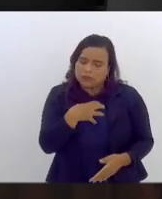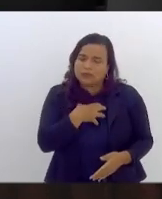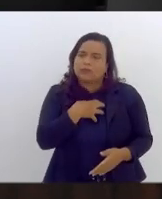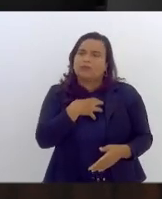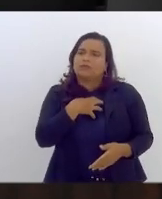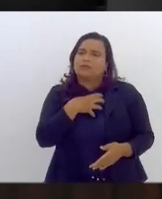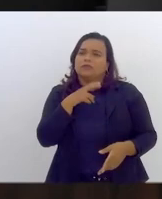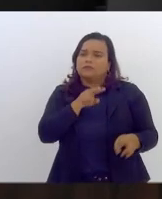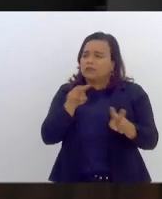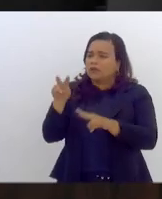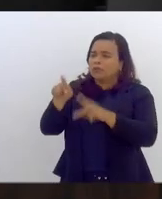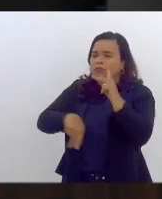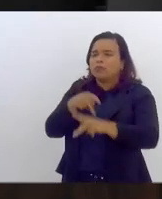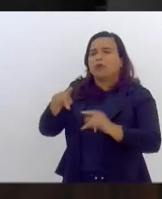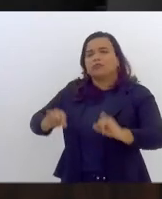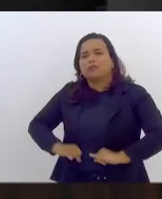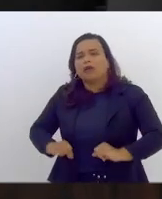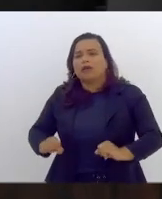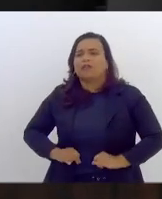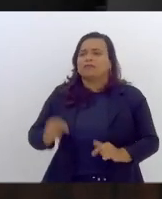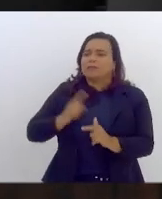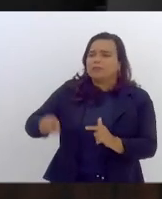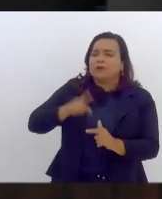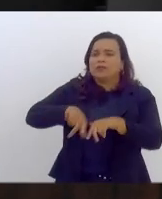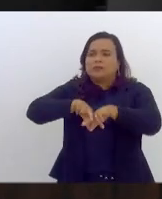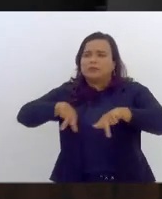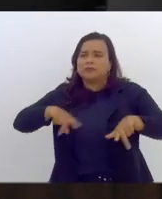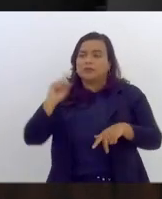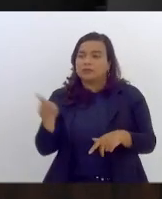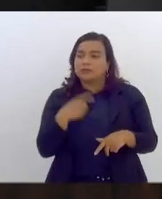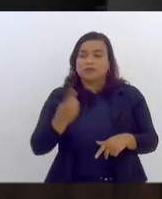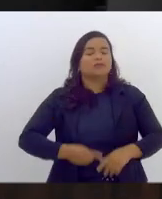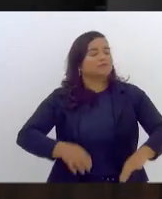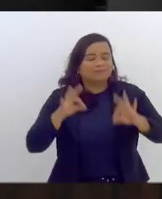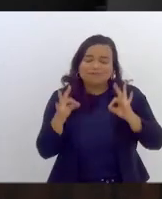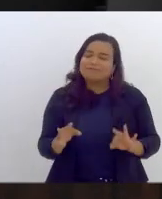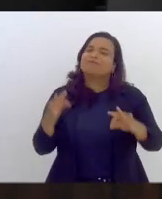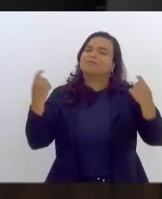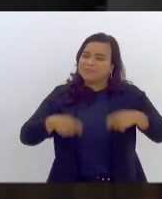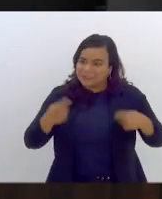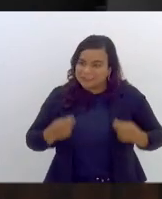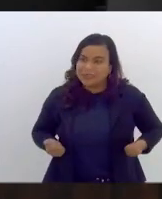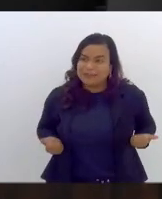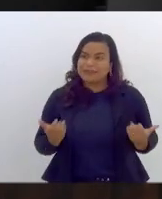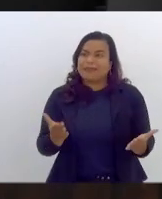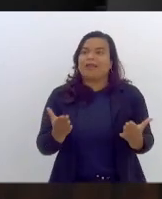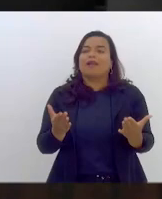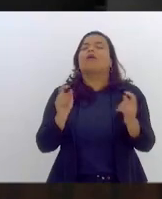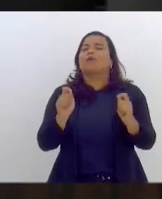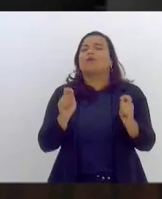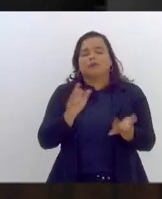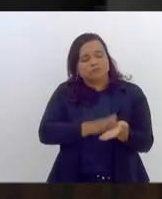a dor do povo, sem dúvida nenhuma, a gente precisa honrar, né,